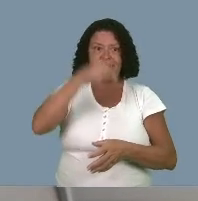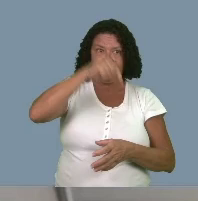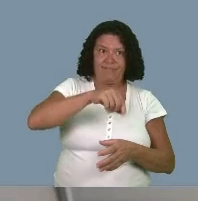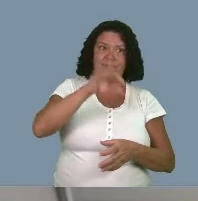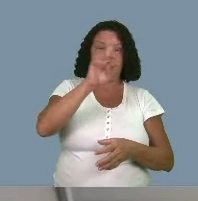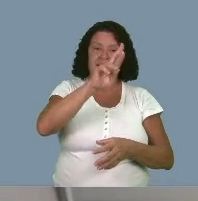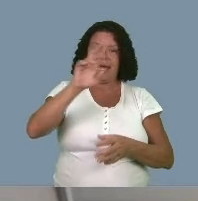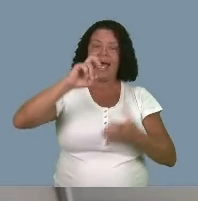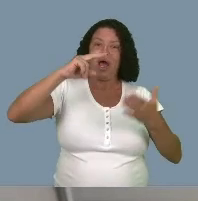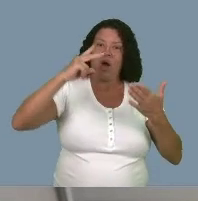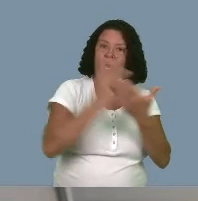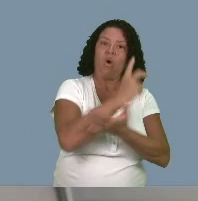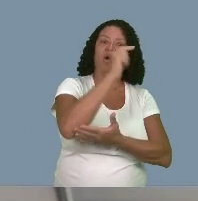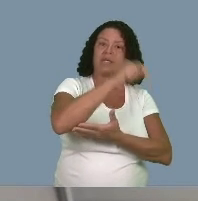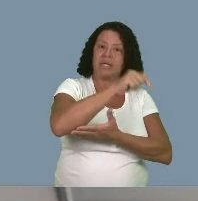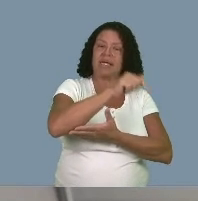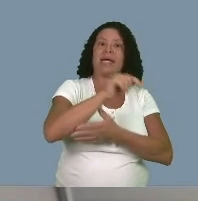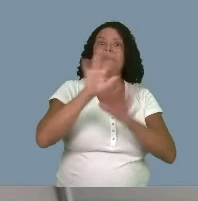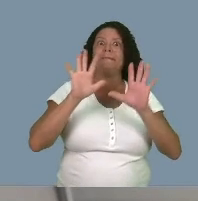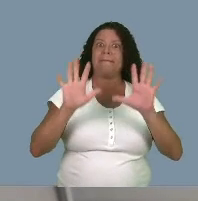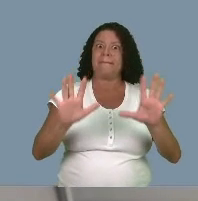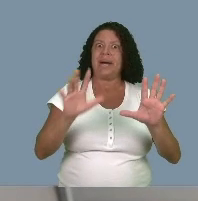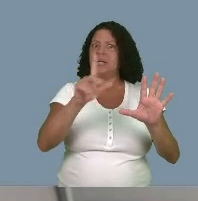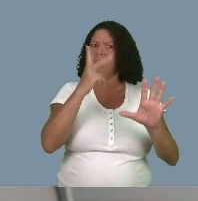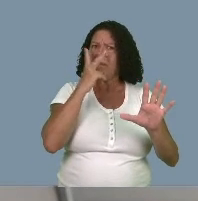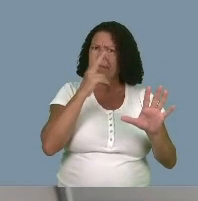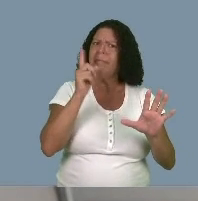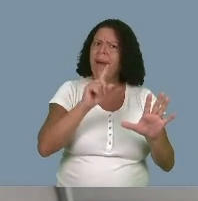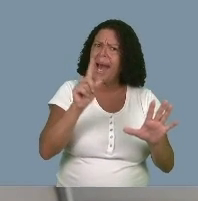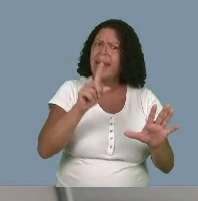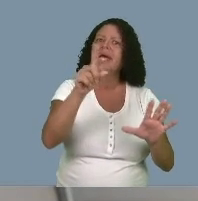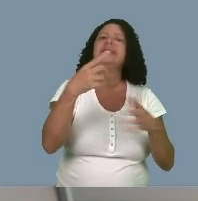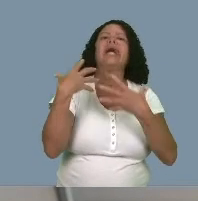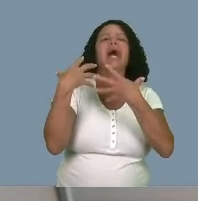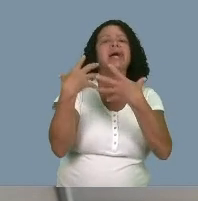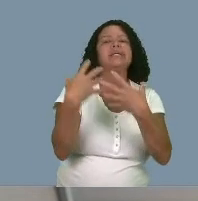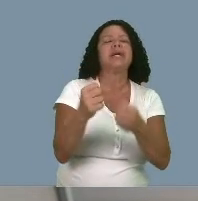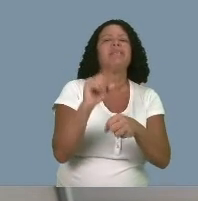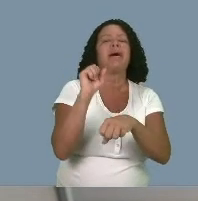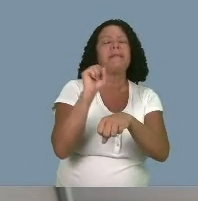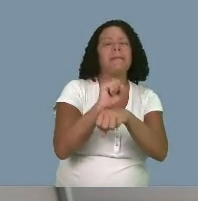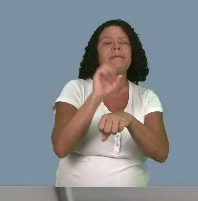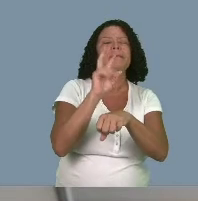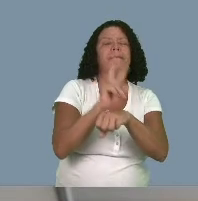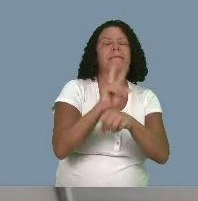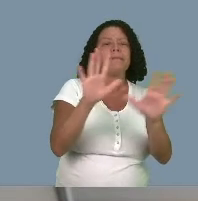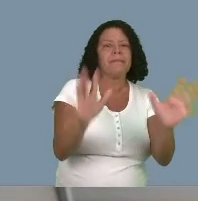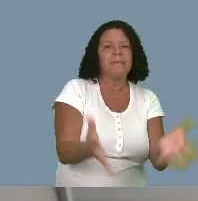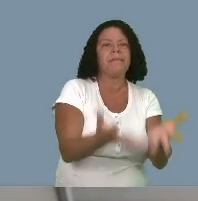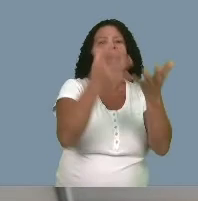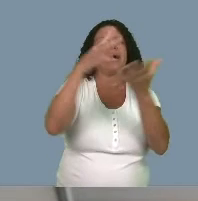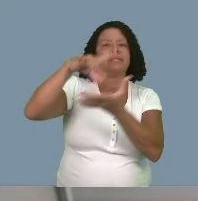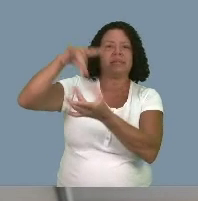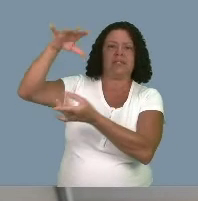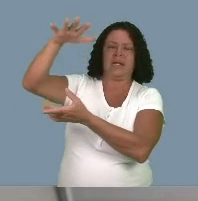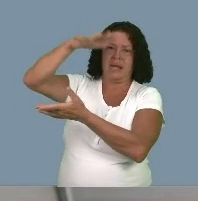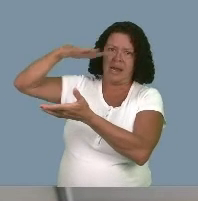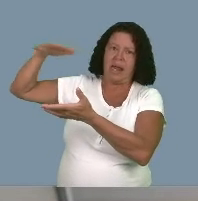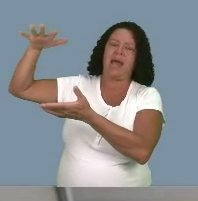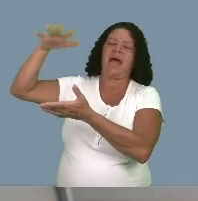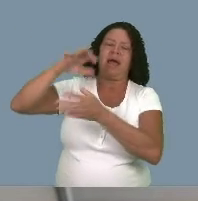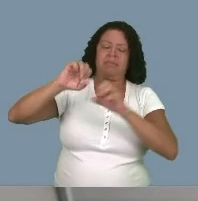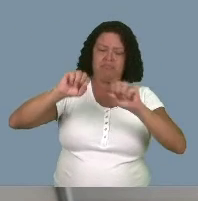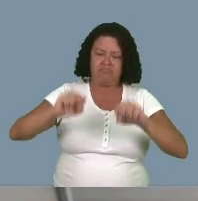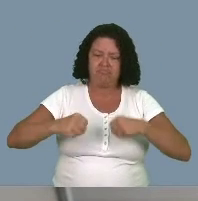esses acontecimentos e que, apesar de não parecer, nós estamos recebendo um amparo gigantesco da espiritualidade para